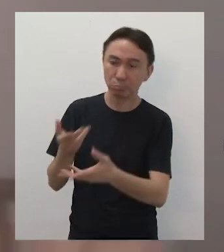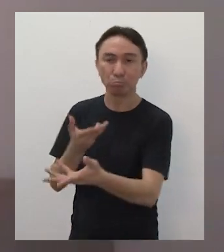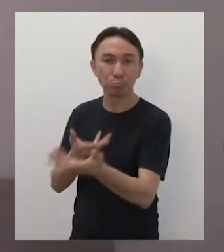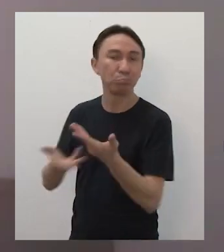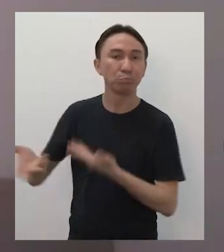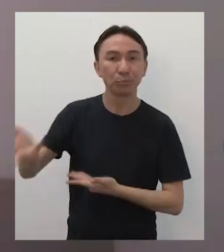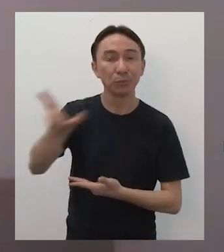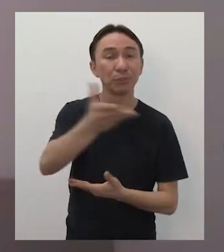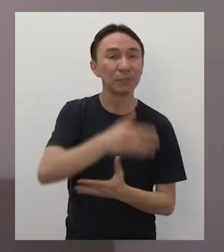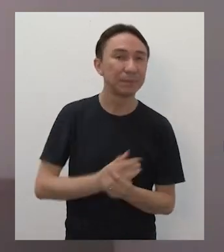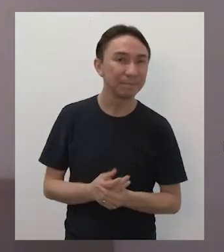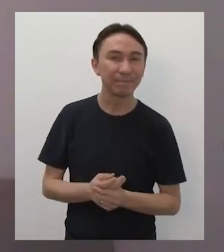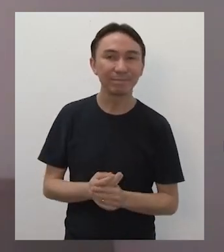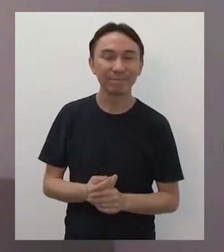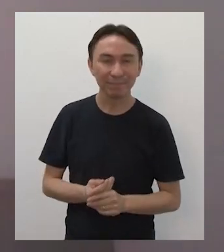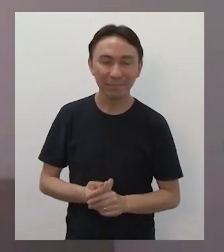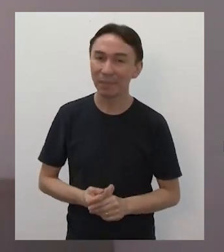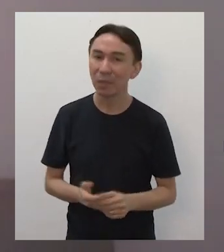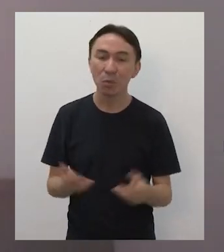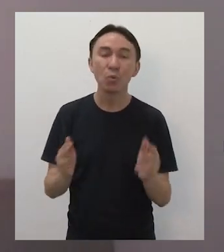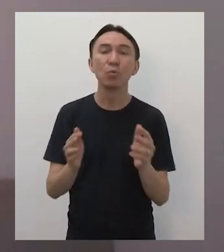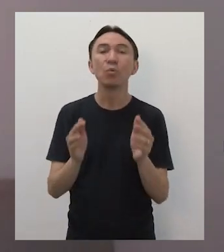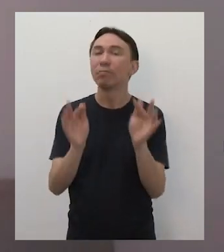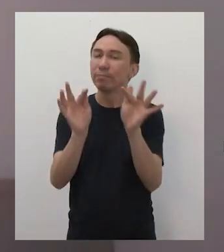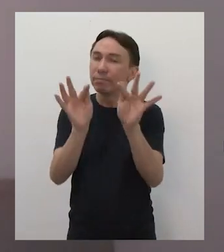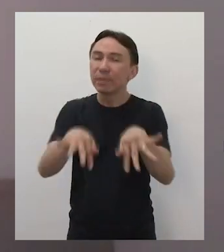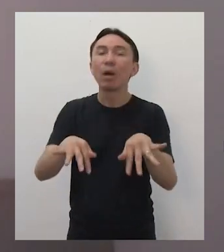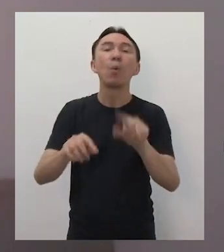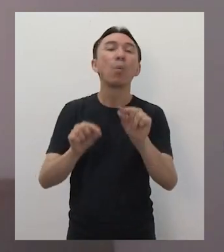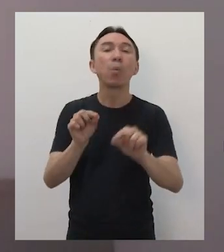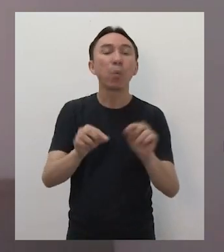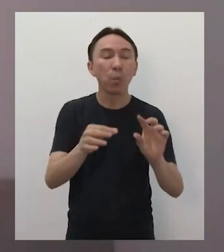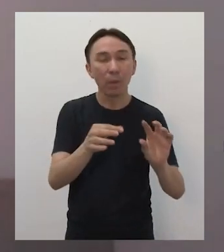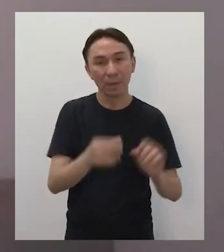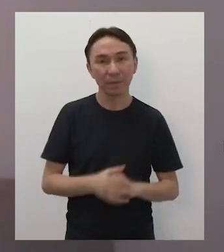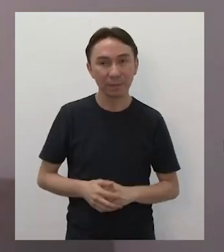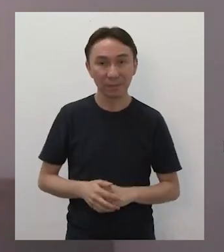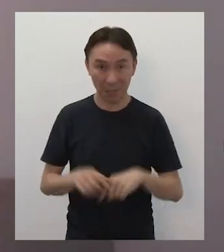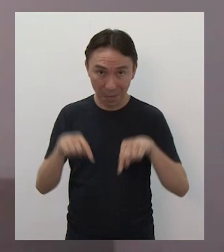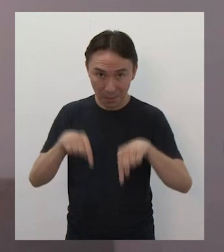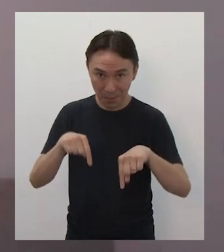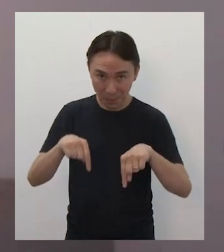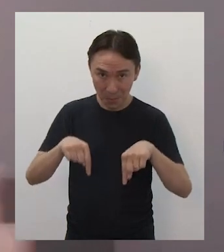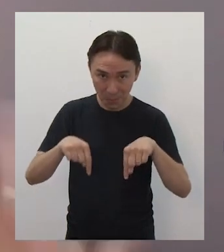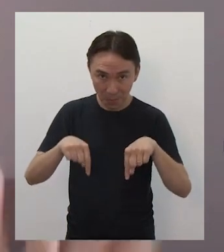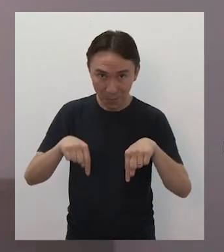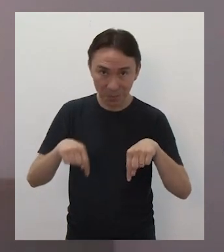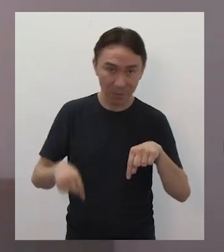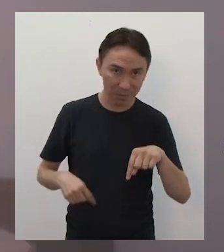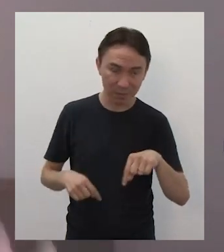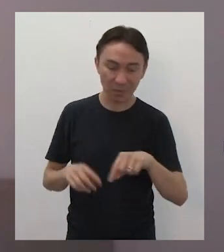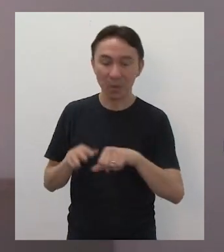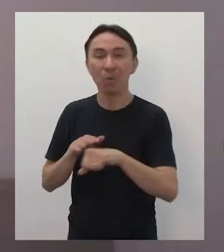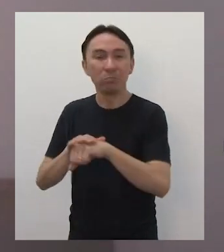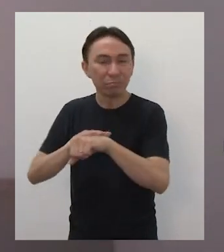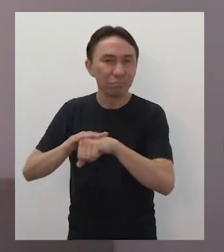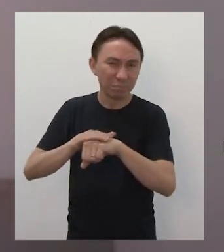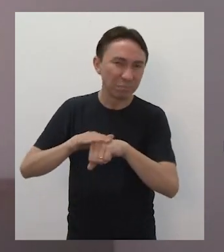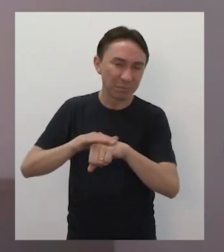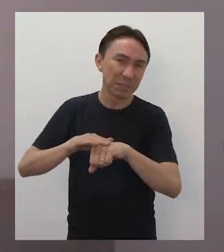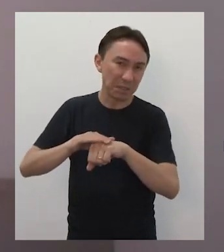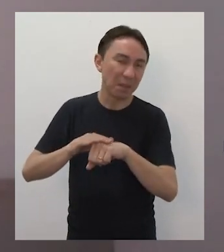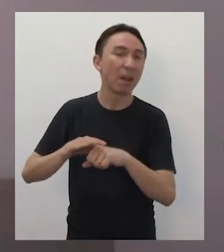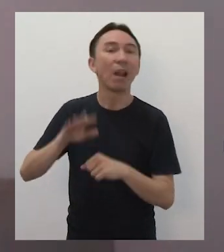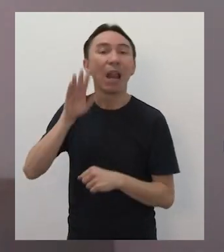Para finalizar essa contextualização, uma coisa bem legal do nosso momento aqui hoje e dessas